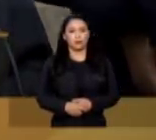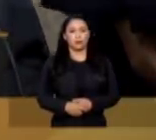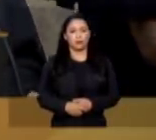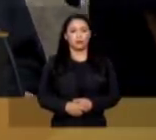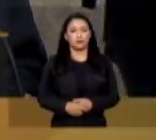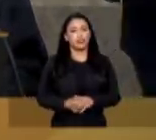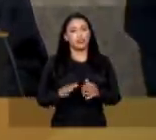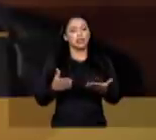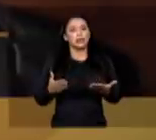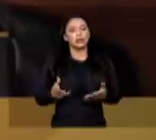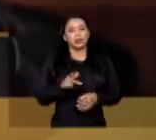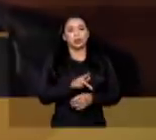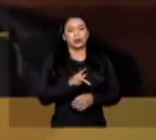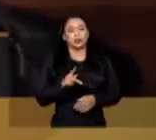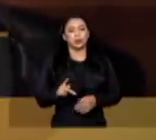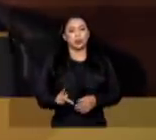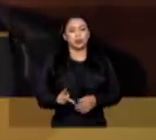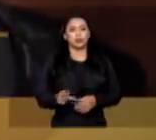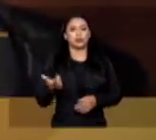Pois agravo não, no habeas corpus